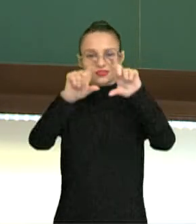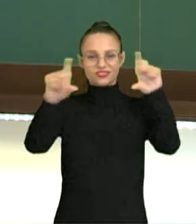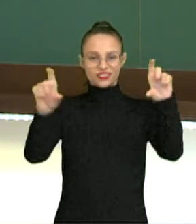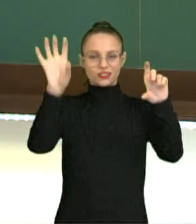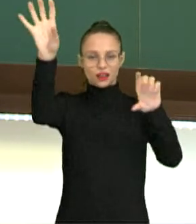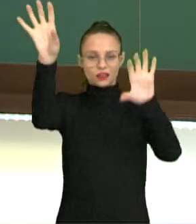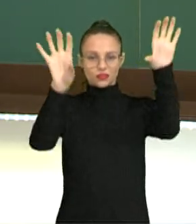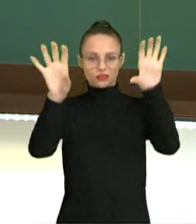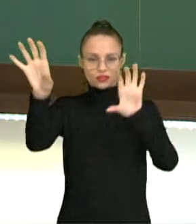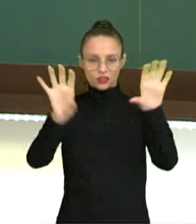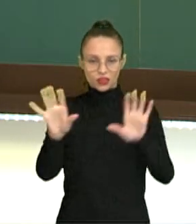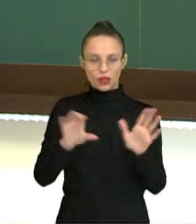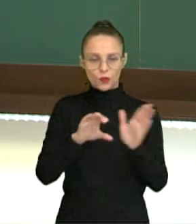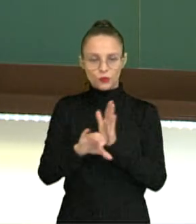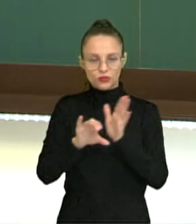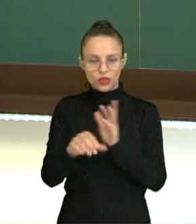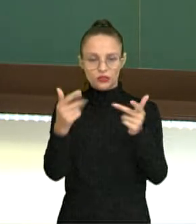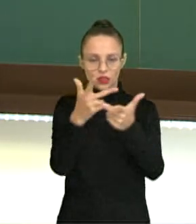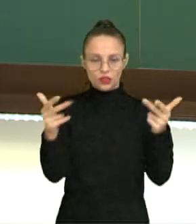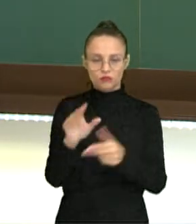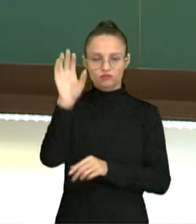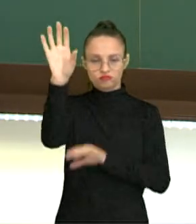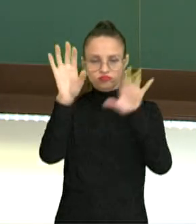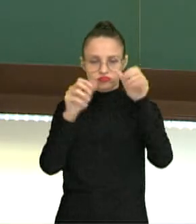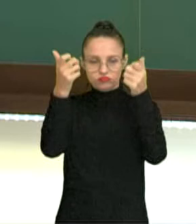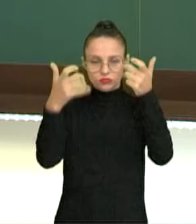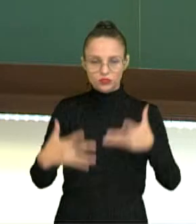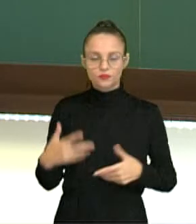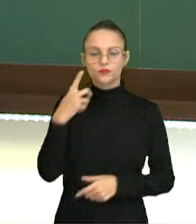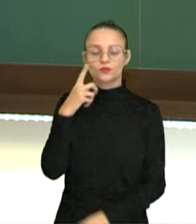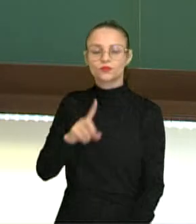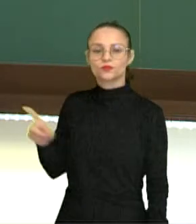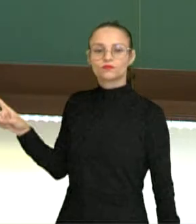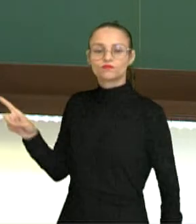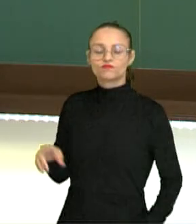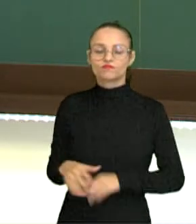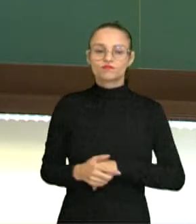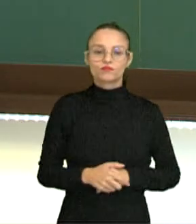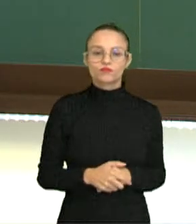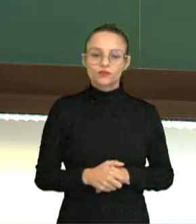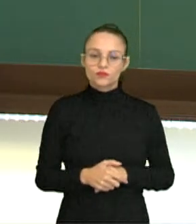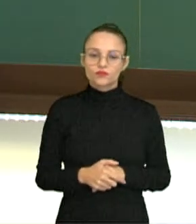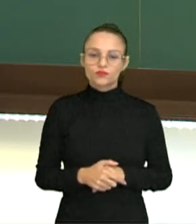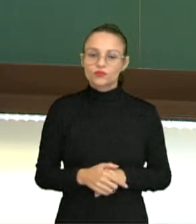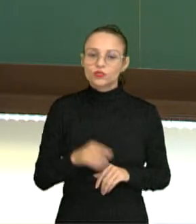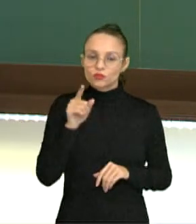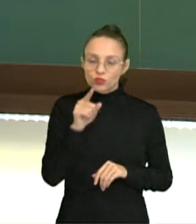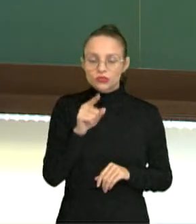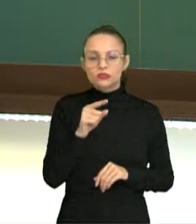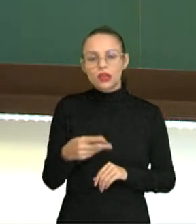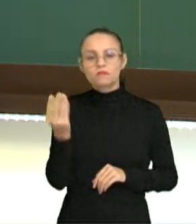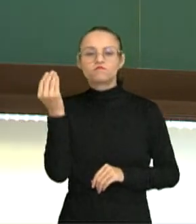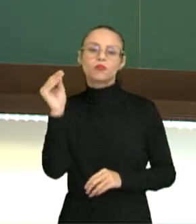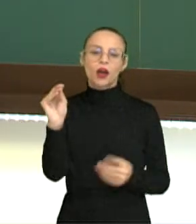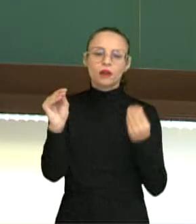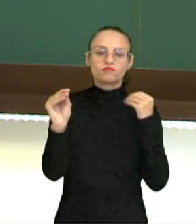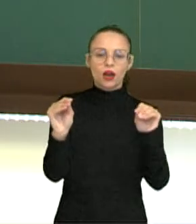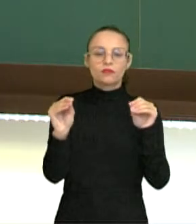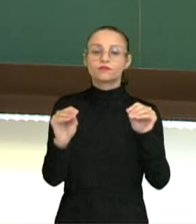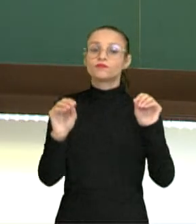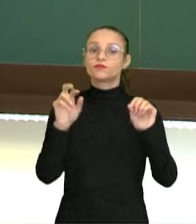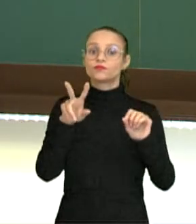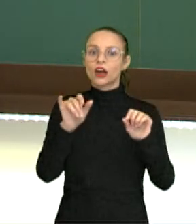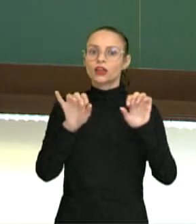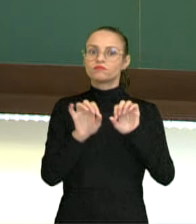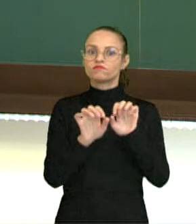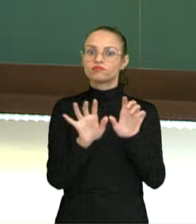Esse aqui é só uma imagem para você ter uma ideia de como fica. E à medida que você for adicionando dados, ele vai crescendo, né?